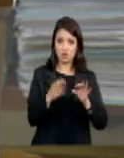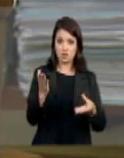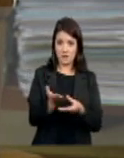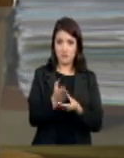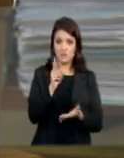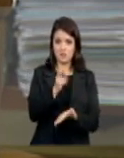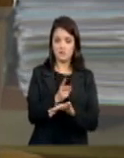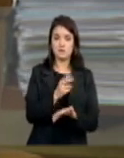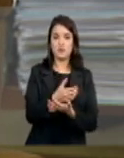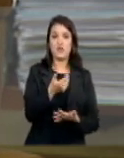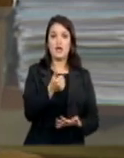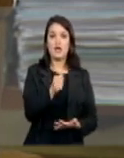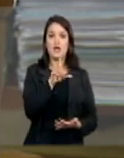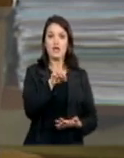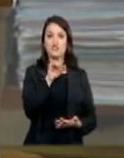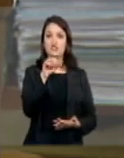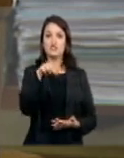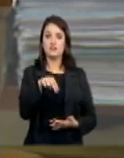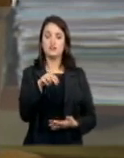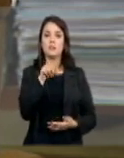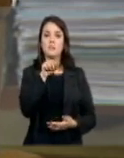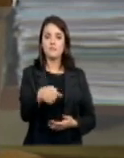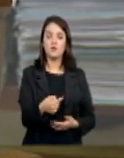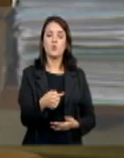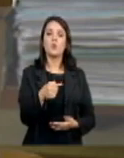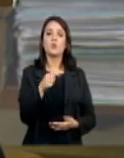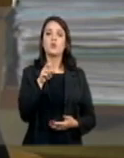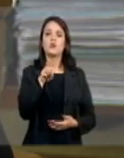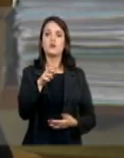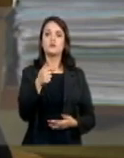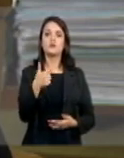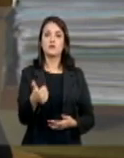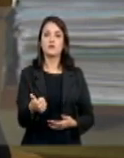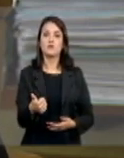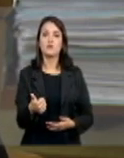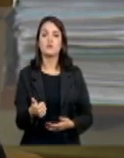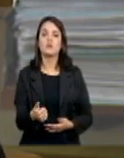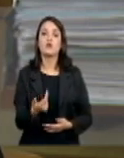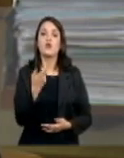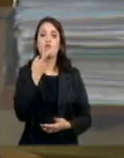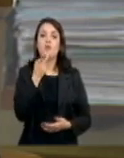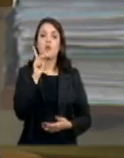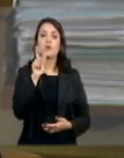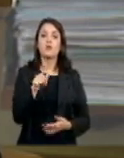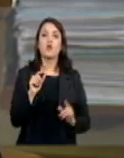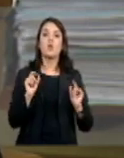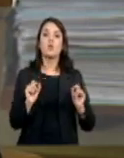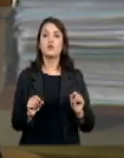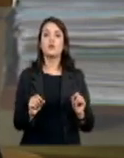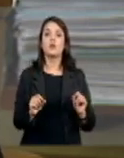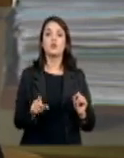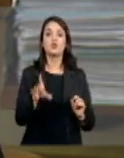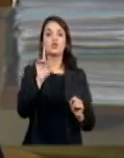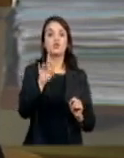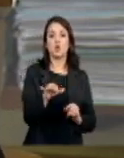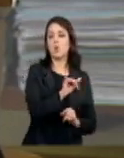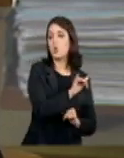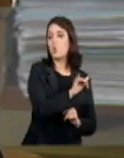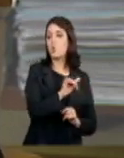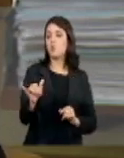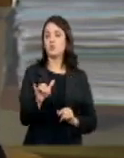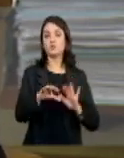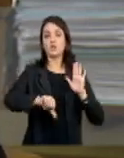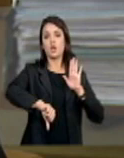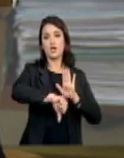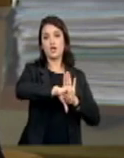adin 1.500 entendendo tendo qualificado então como aspas mera notícia crimes fecha